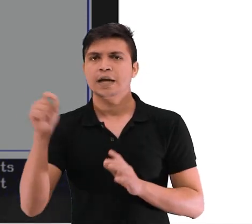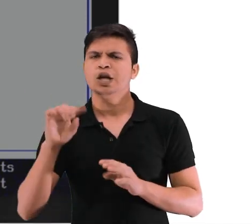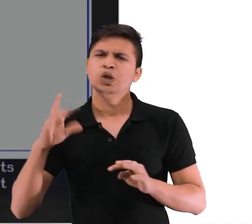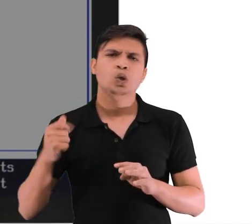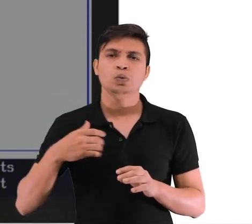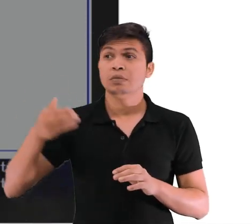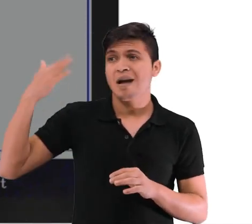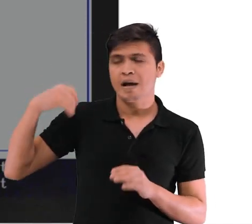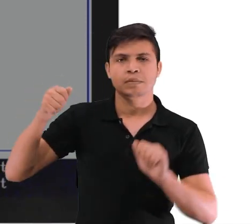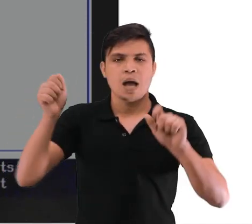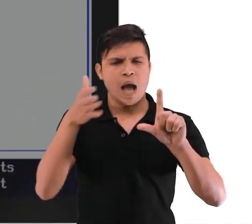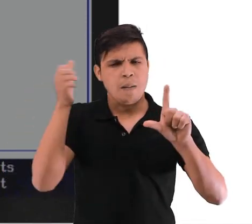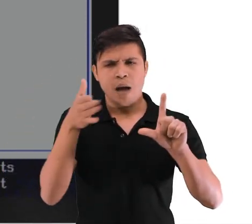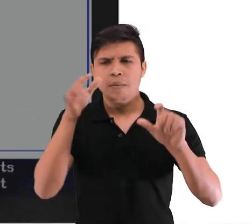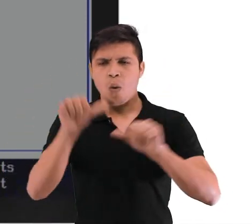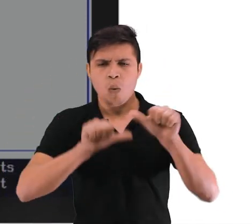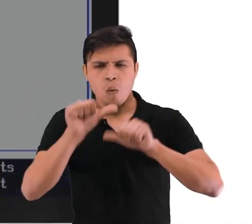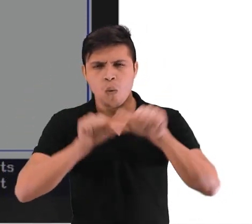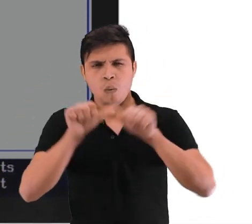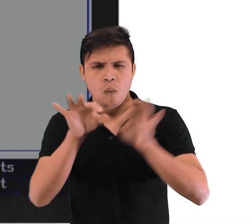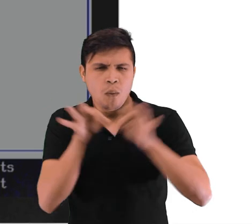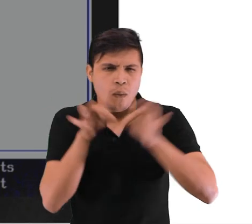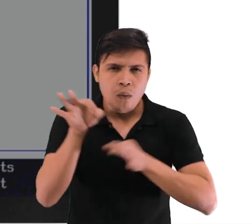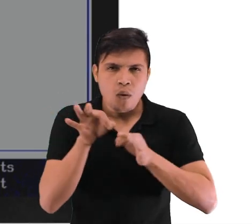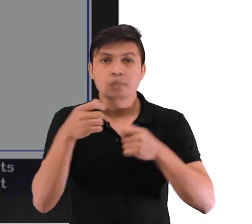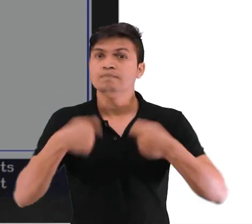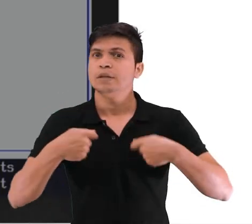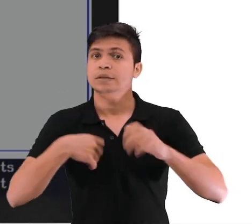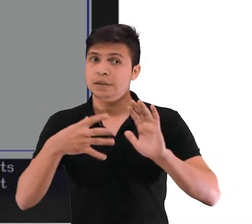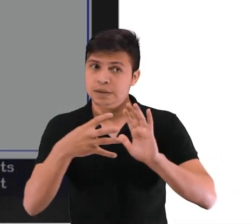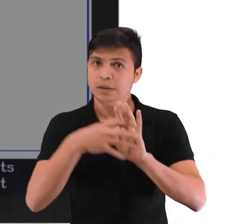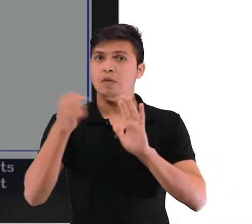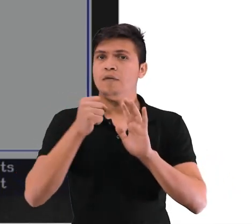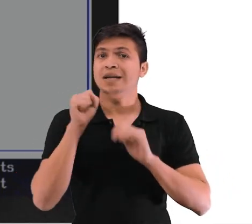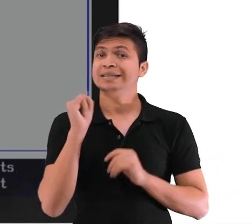anteriores, eu tenho que salvar. No caso, eu vou salvar se eu apertar Enter aqui,